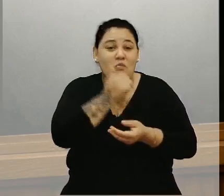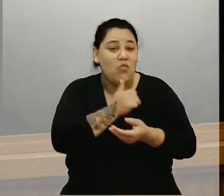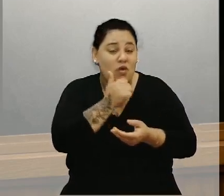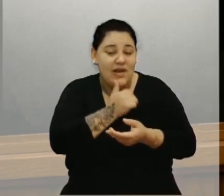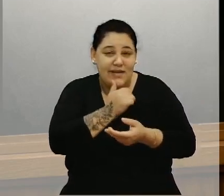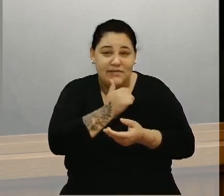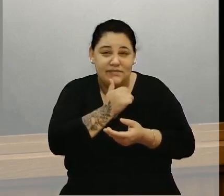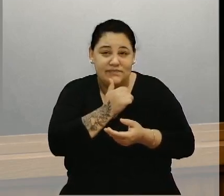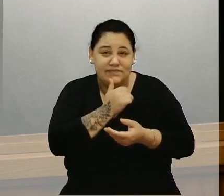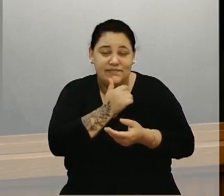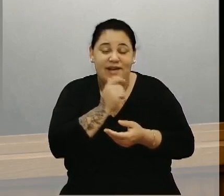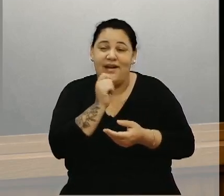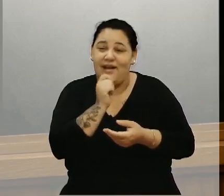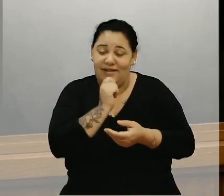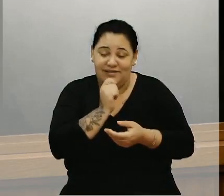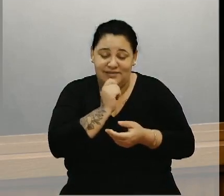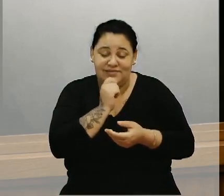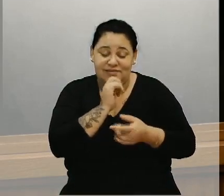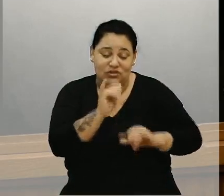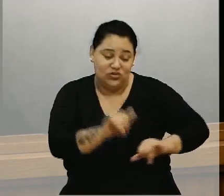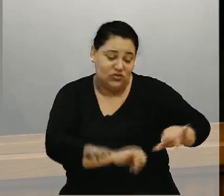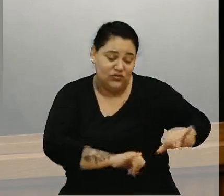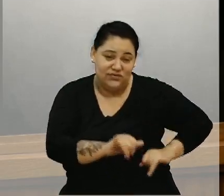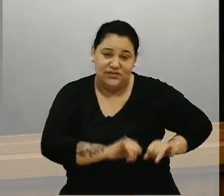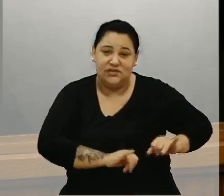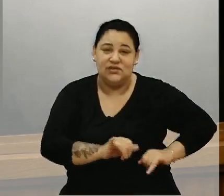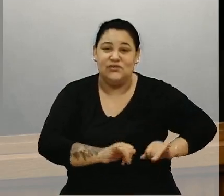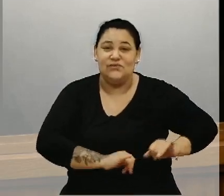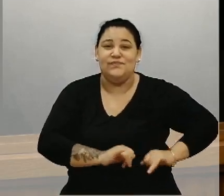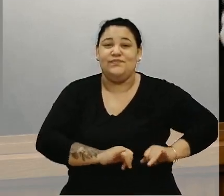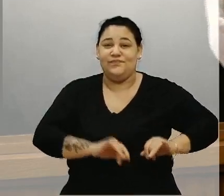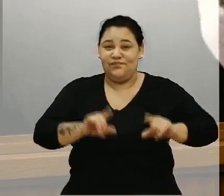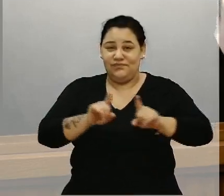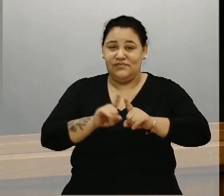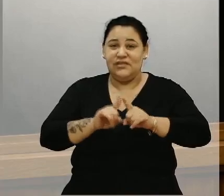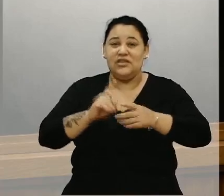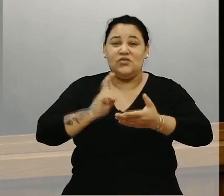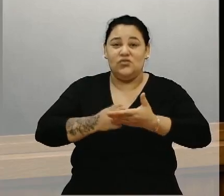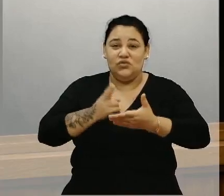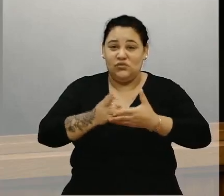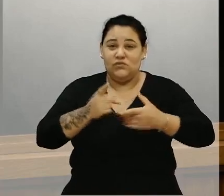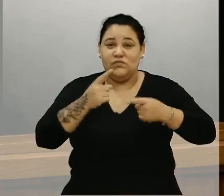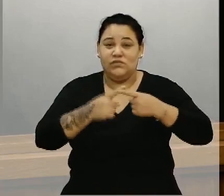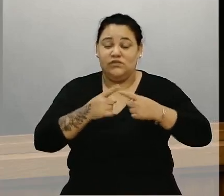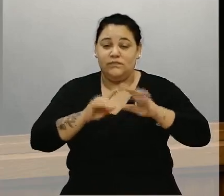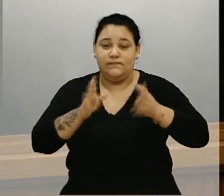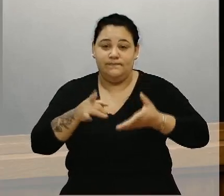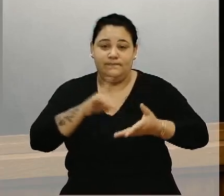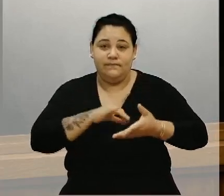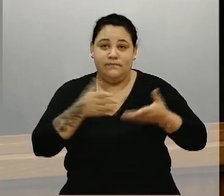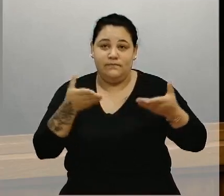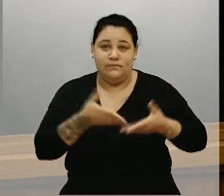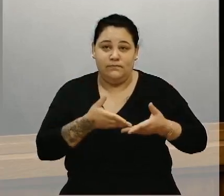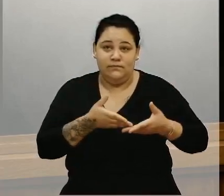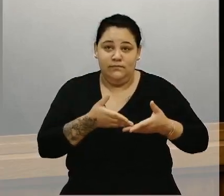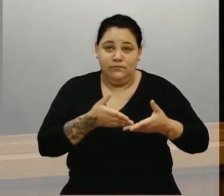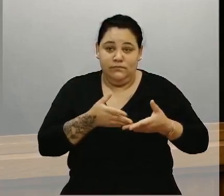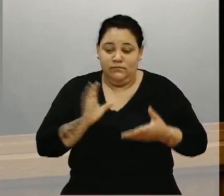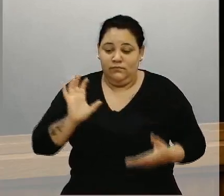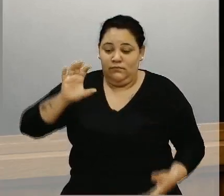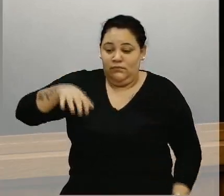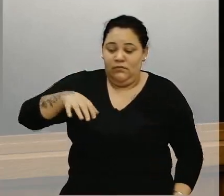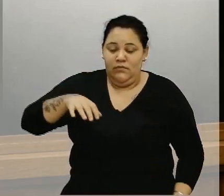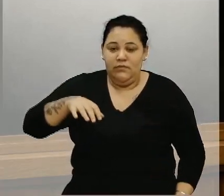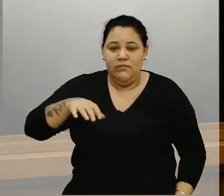sendo ainda mais, sofrendo ainda mais nessa situação, tanto que já está tendo albergues específicos para